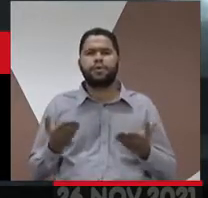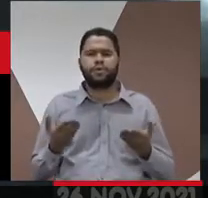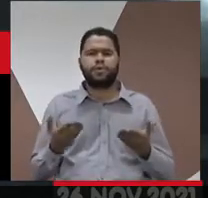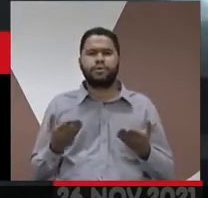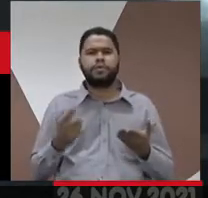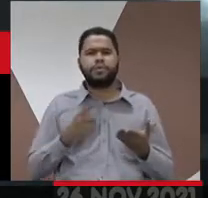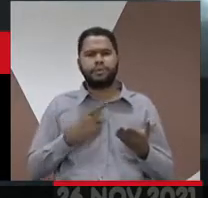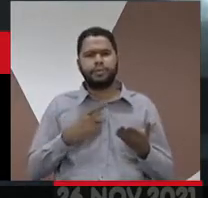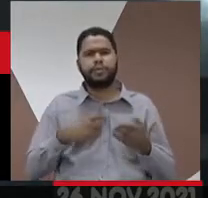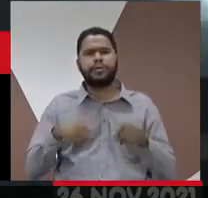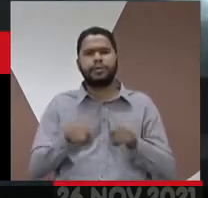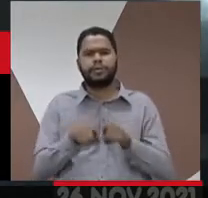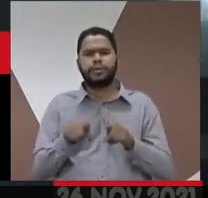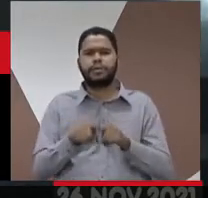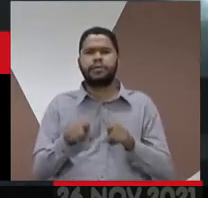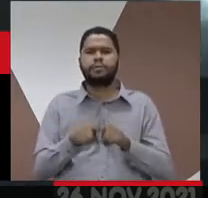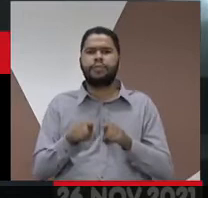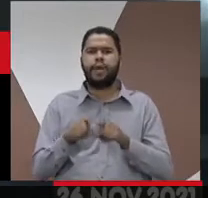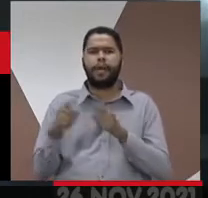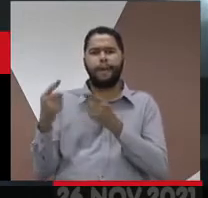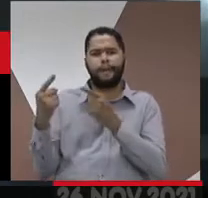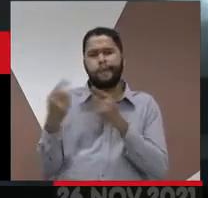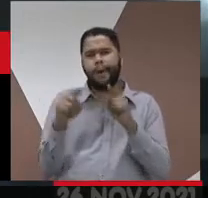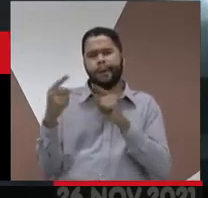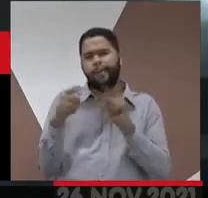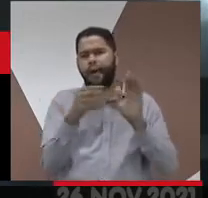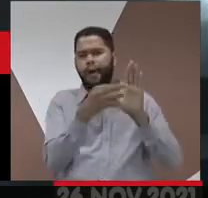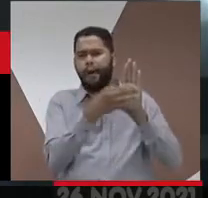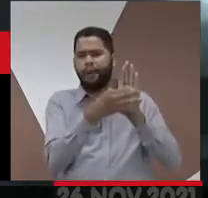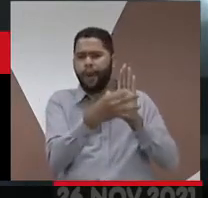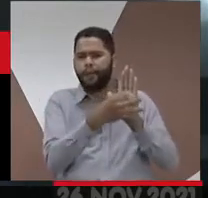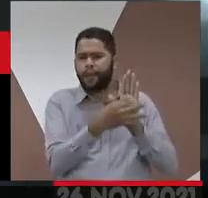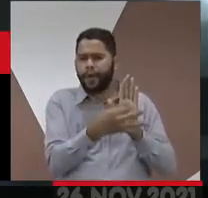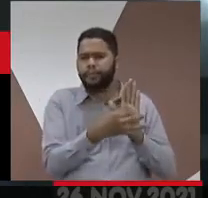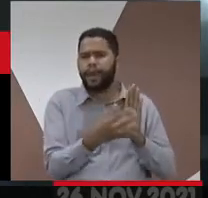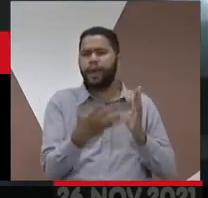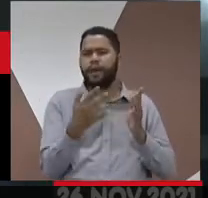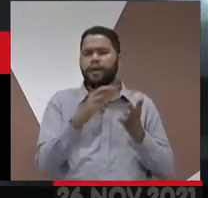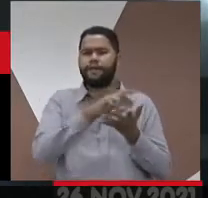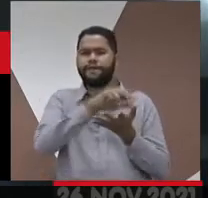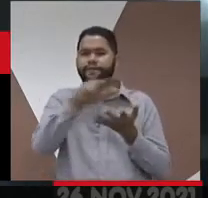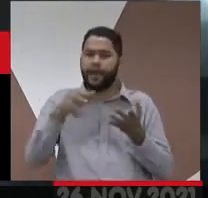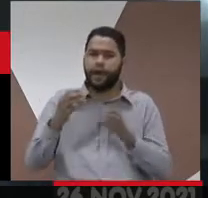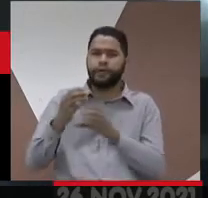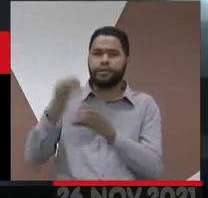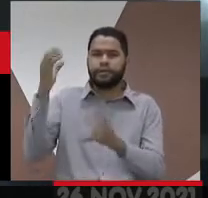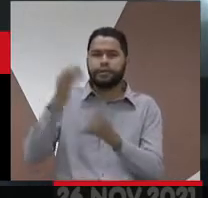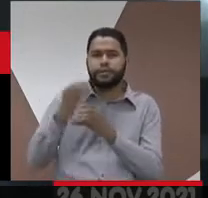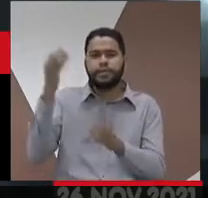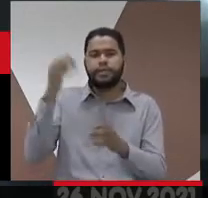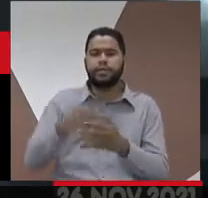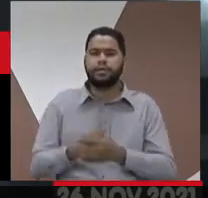tem também críticas feitas por vários engenheiros que